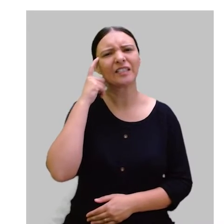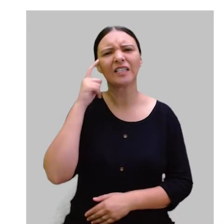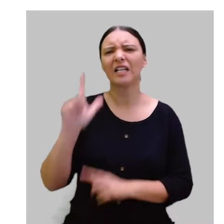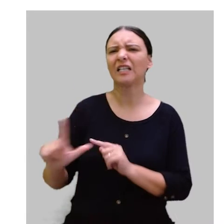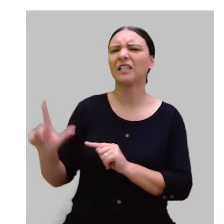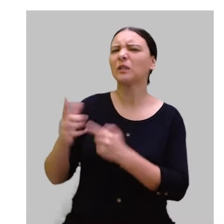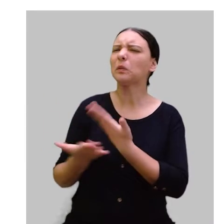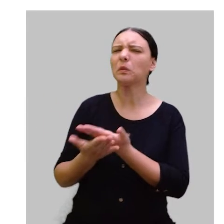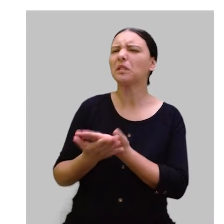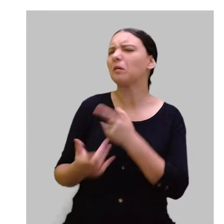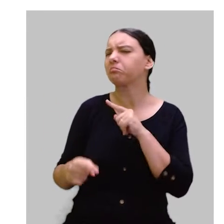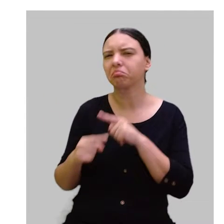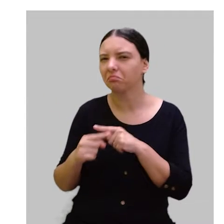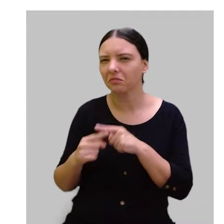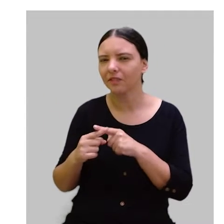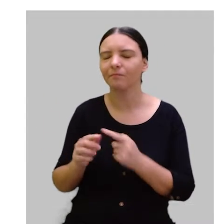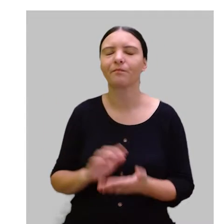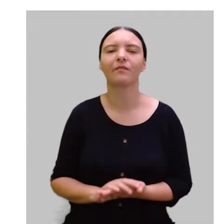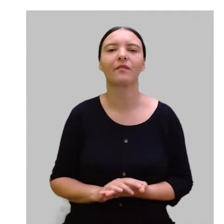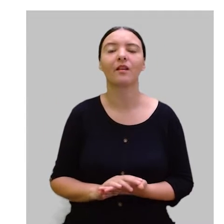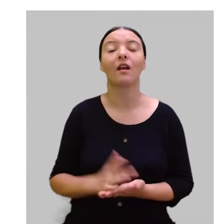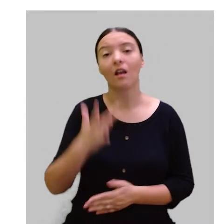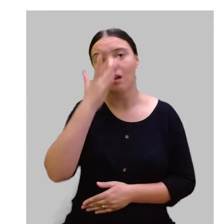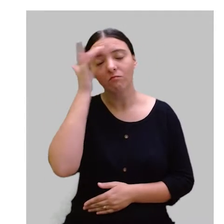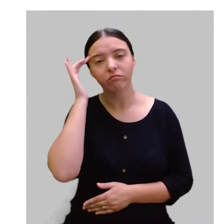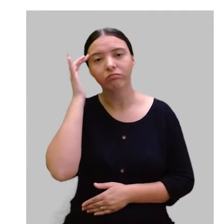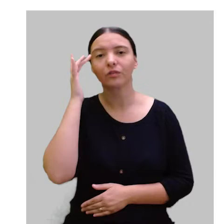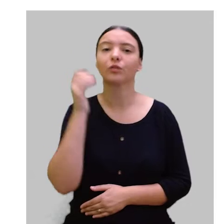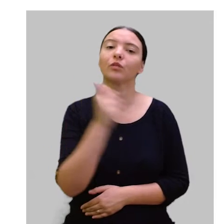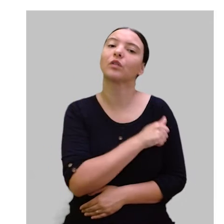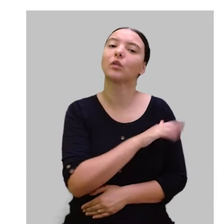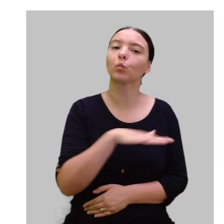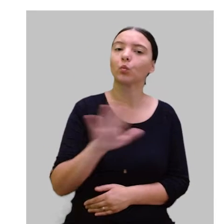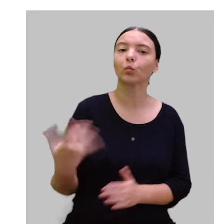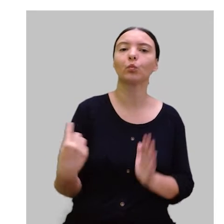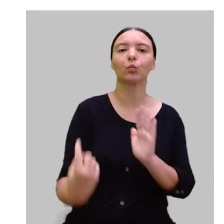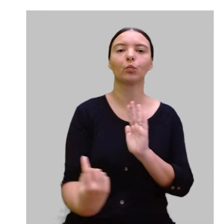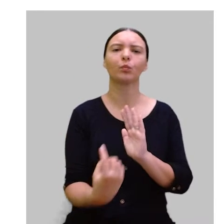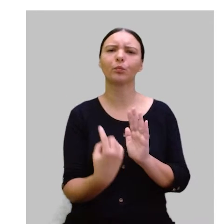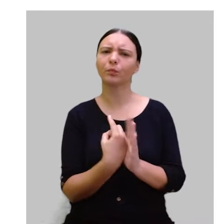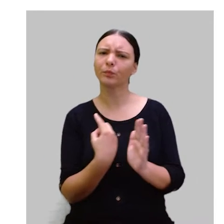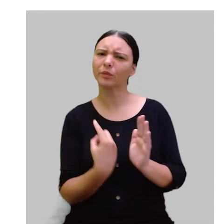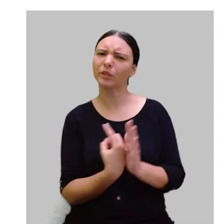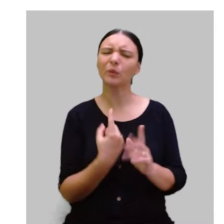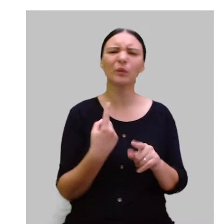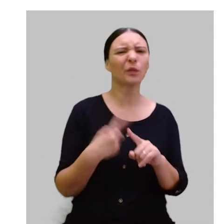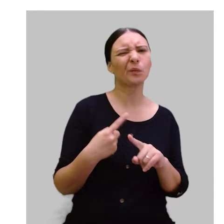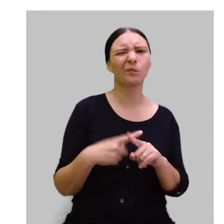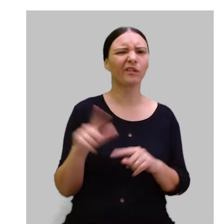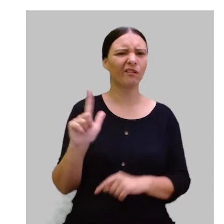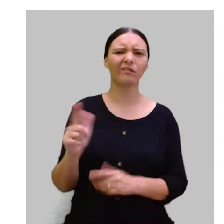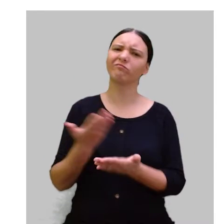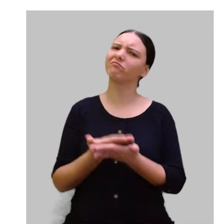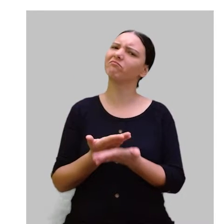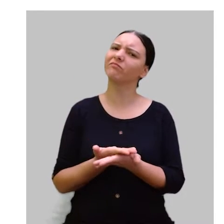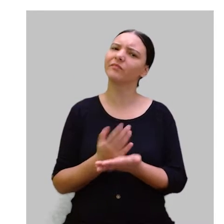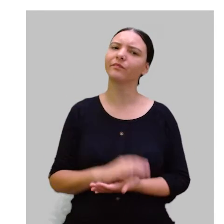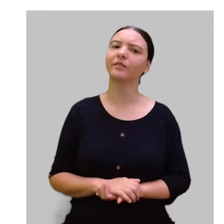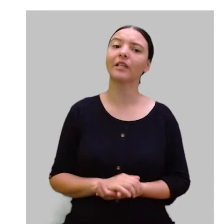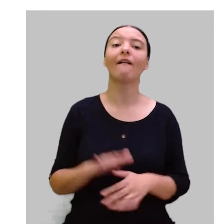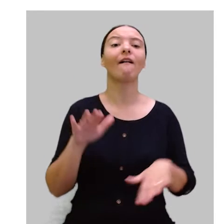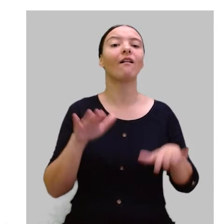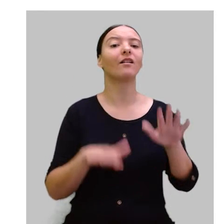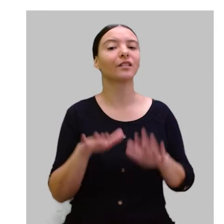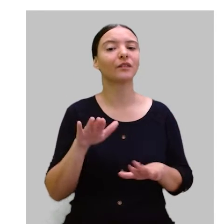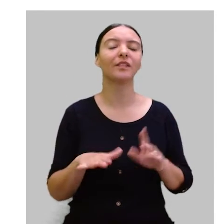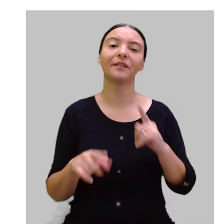literatura, né? É comum os estudantes e diversas outras pessoas perguntarem por que estudar literatura. A questão, às vezes,